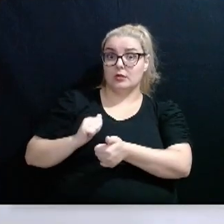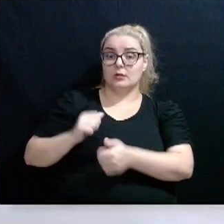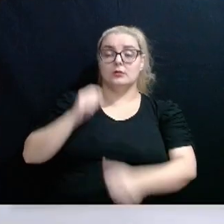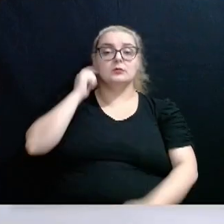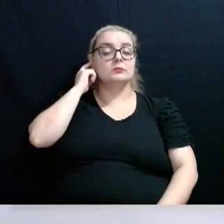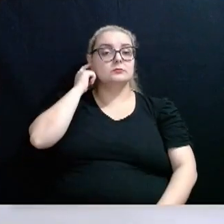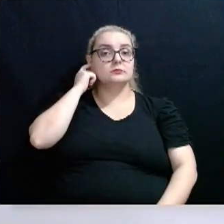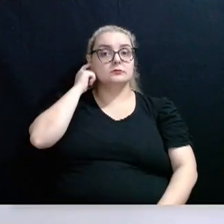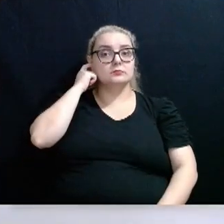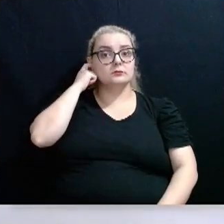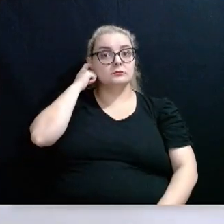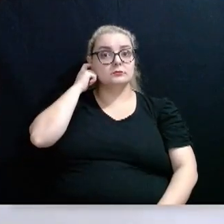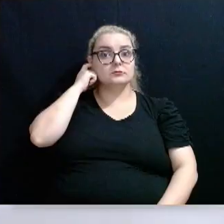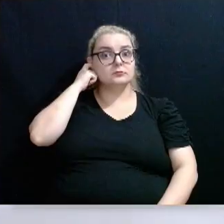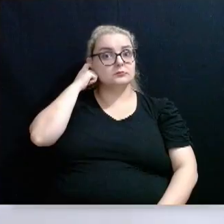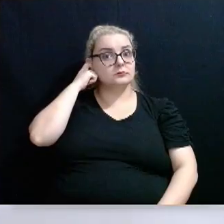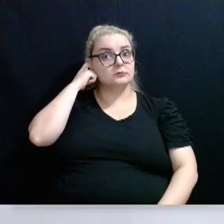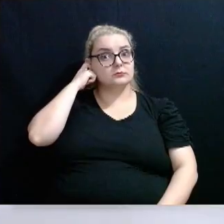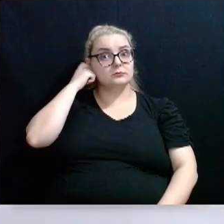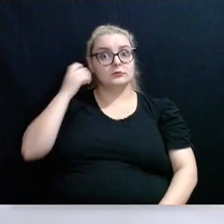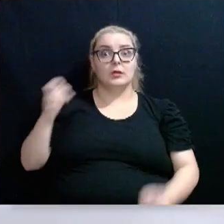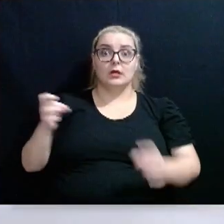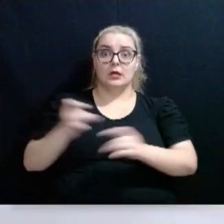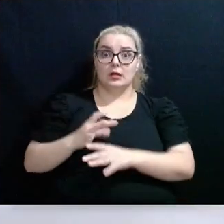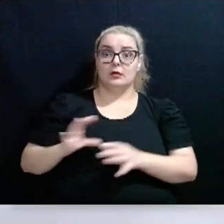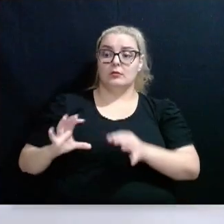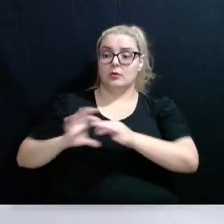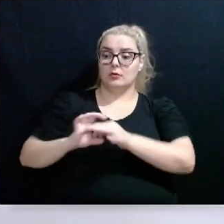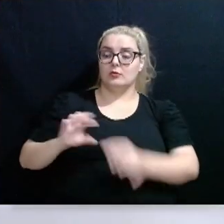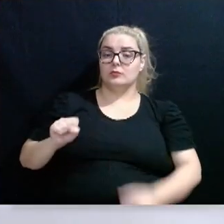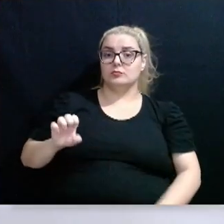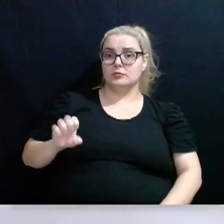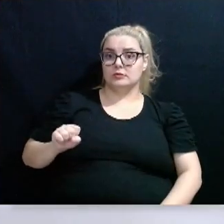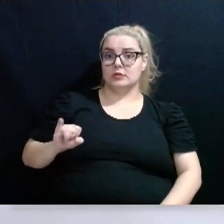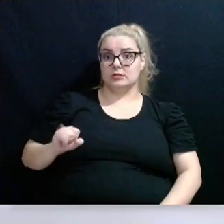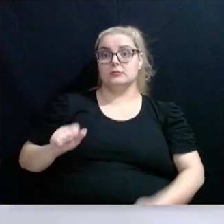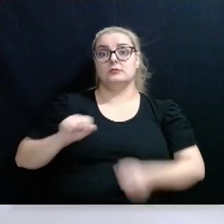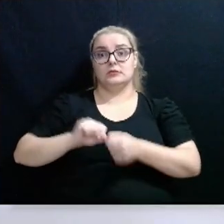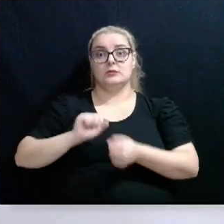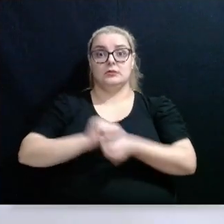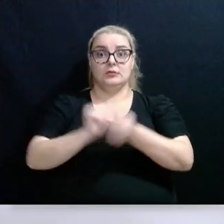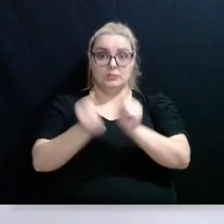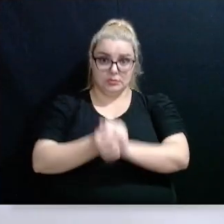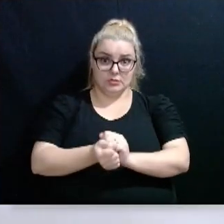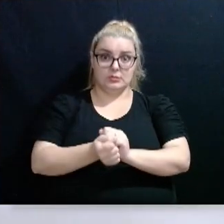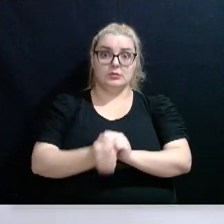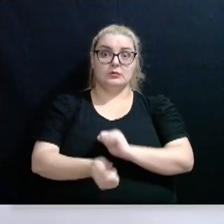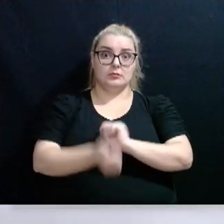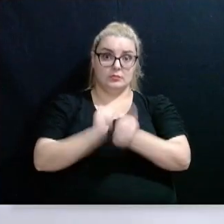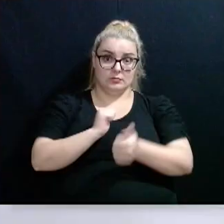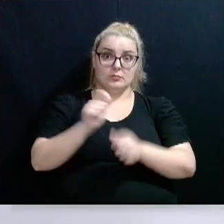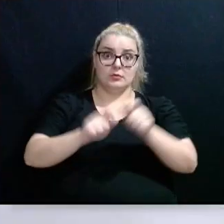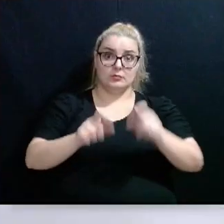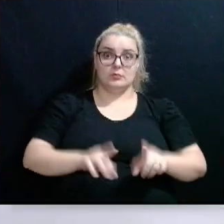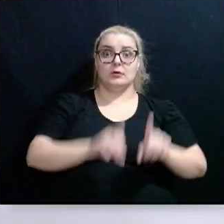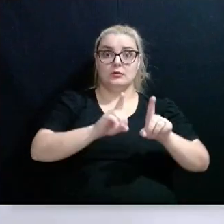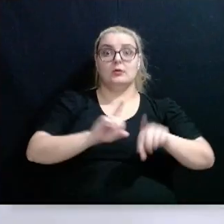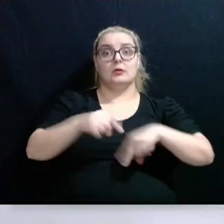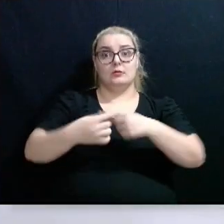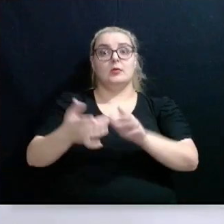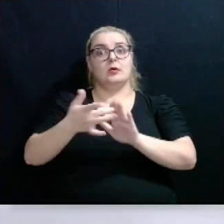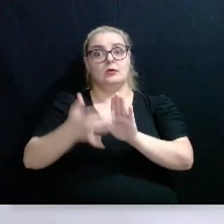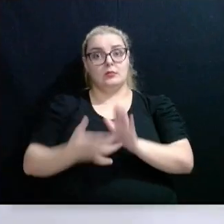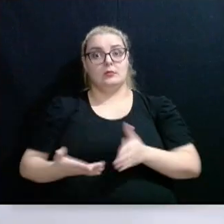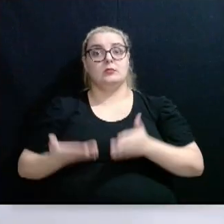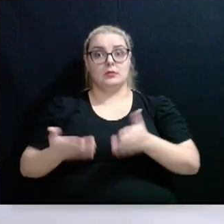convênio com o SESI, que fazia o esporte adaptado para pessoas com deficiências. Também é uma outra pauta que nós queremos trazer em breve aqui na